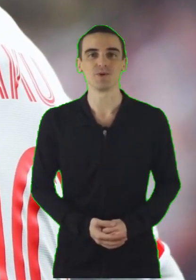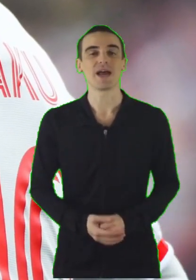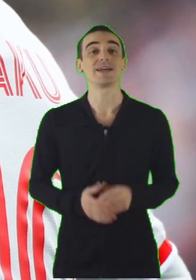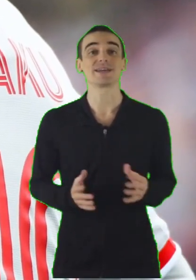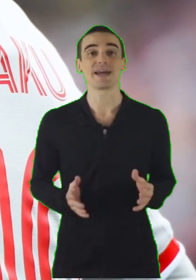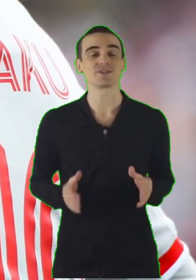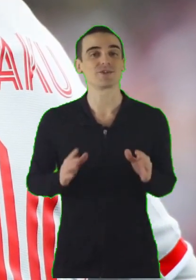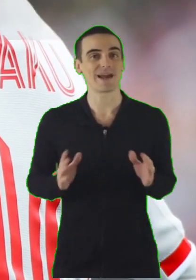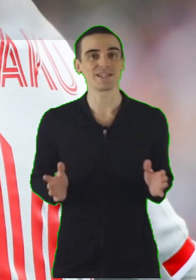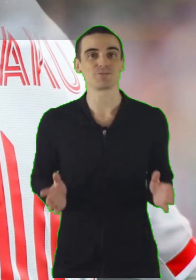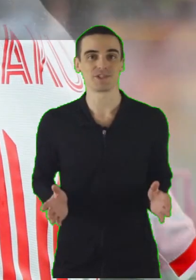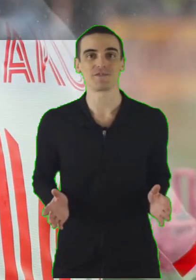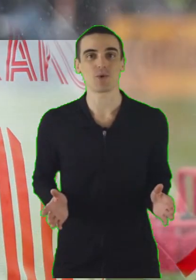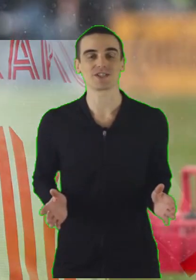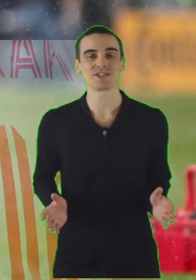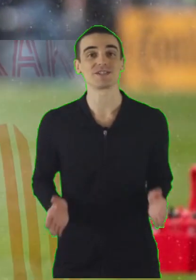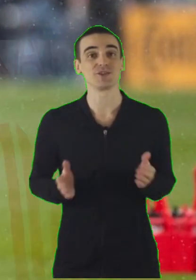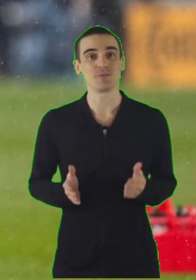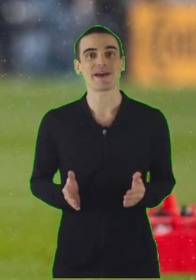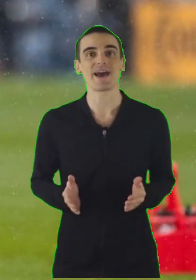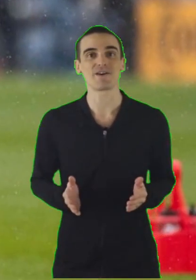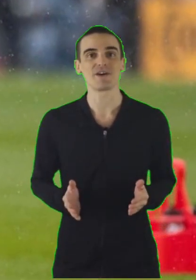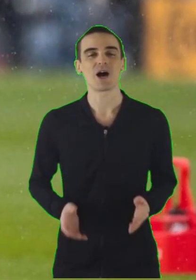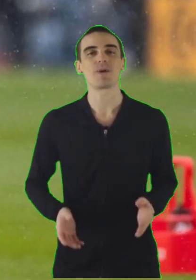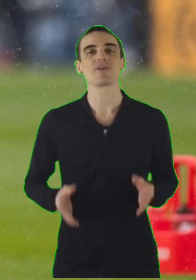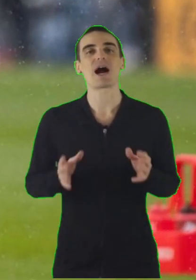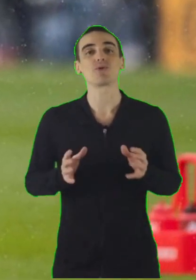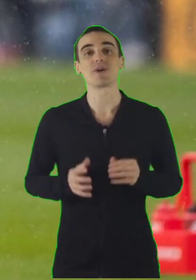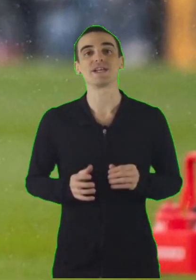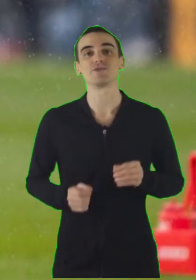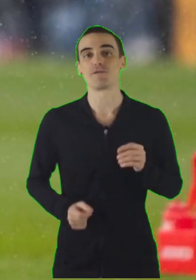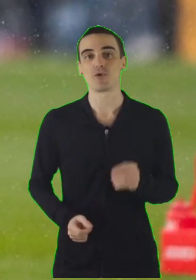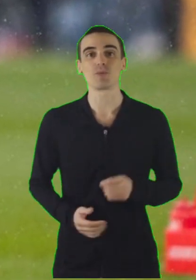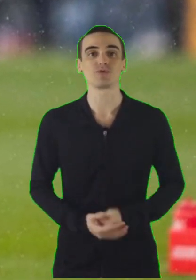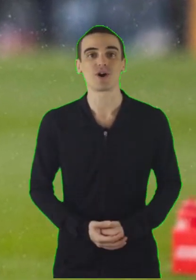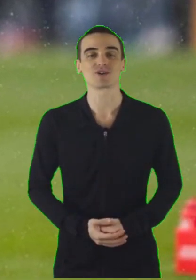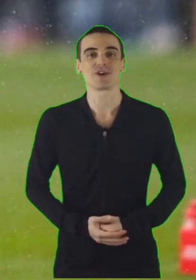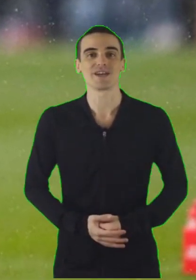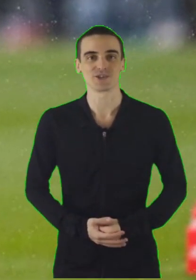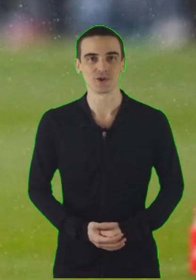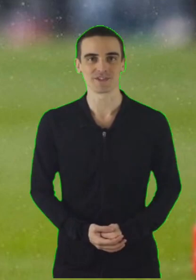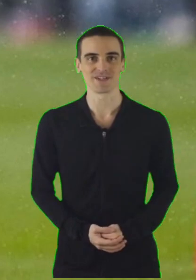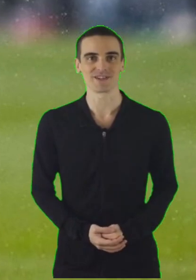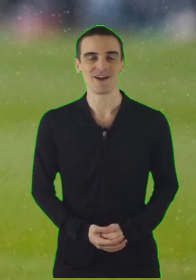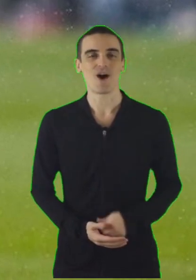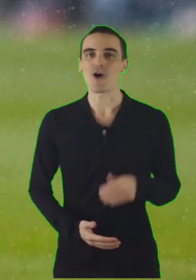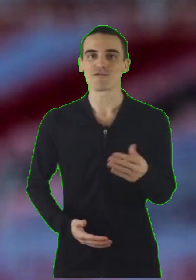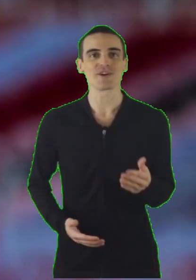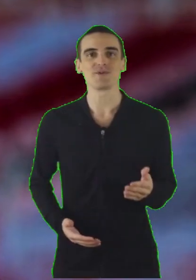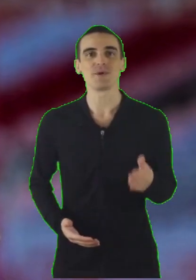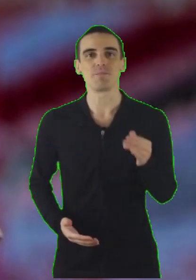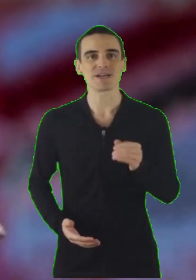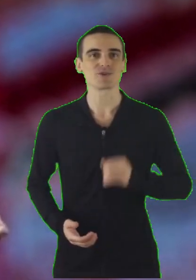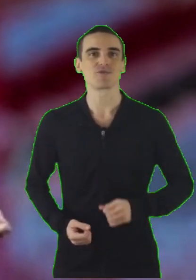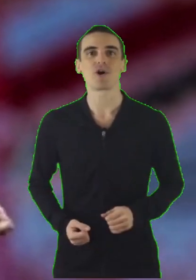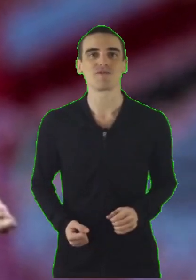participou de 87 partidas marcou 14 gols e deu 21 assistências kaku defende a seleção Paraguaia desde 2018